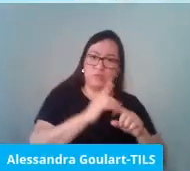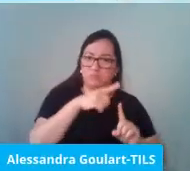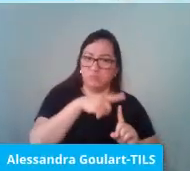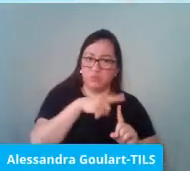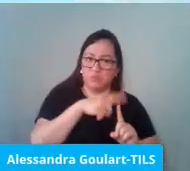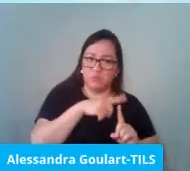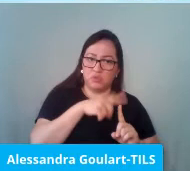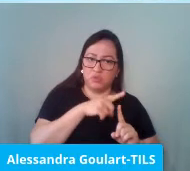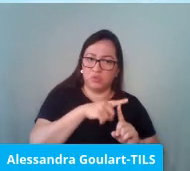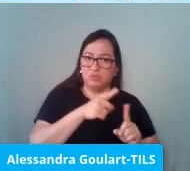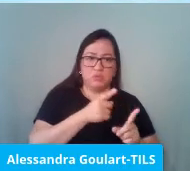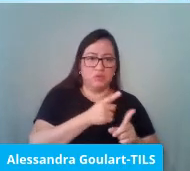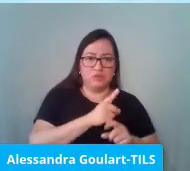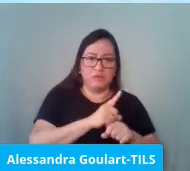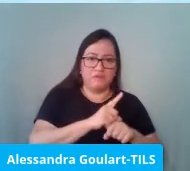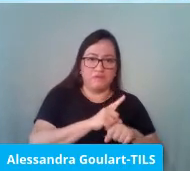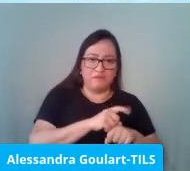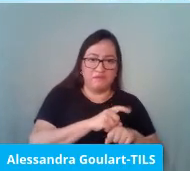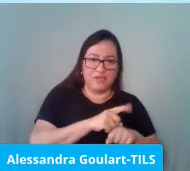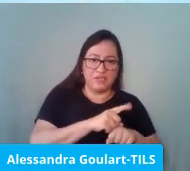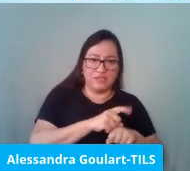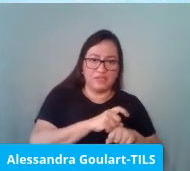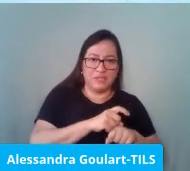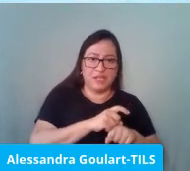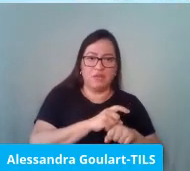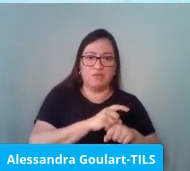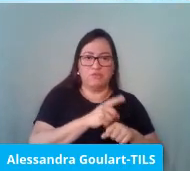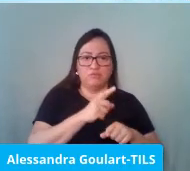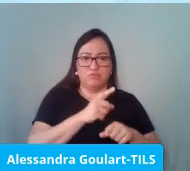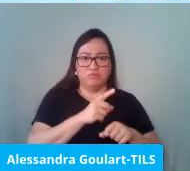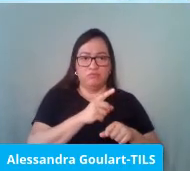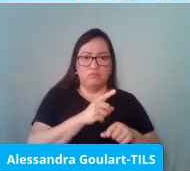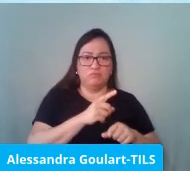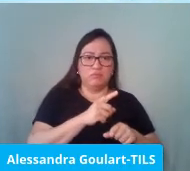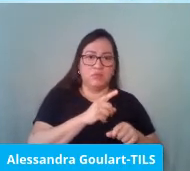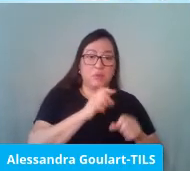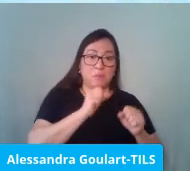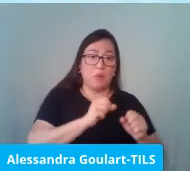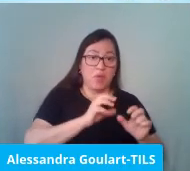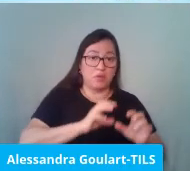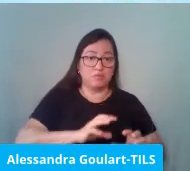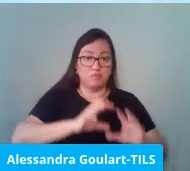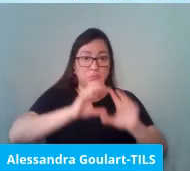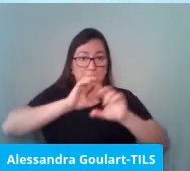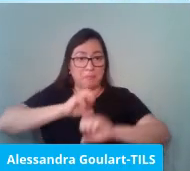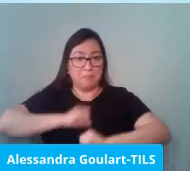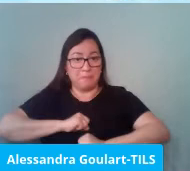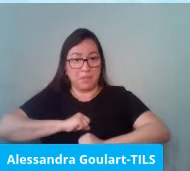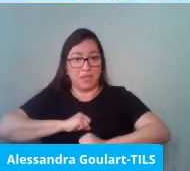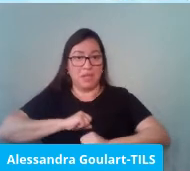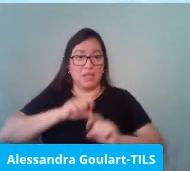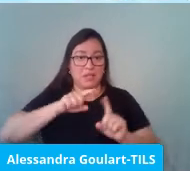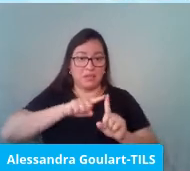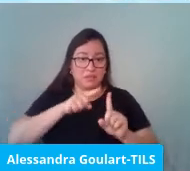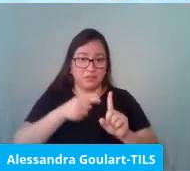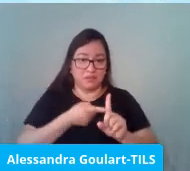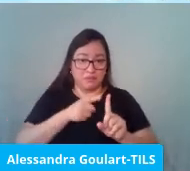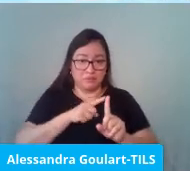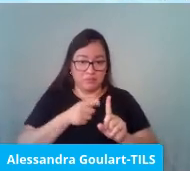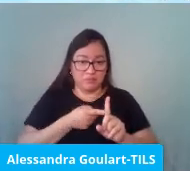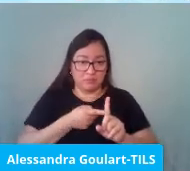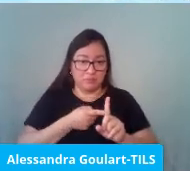que acontece da mãe para o bebê, que pode acontecer tanto na gestação, ainda